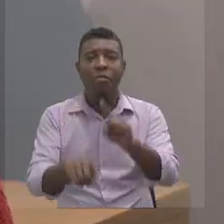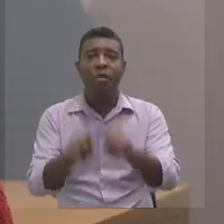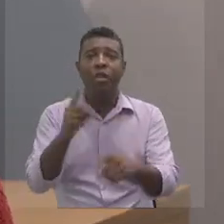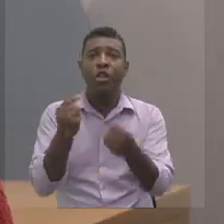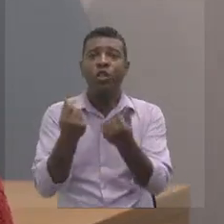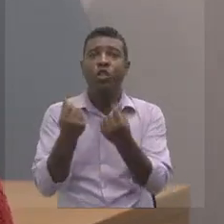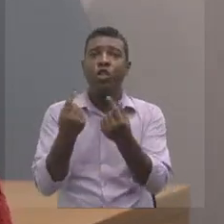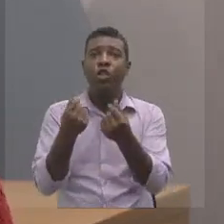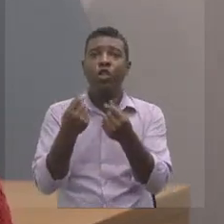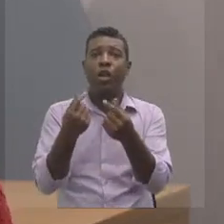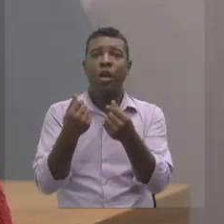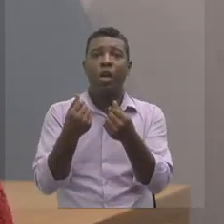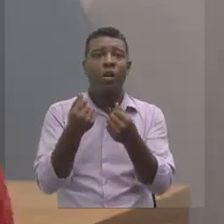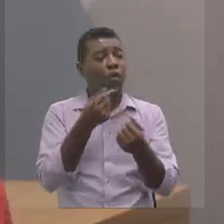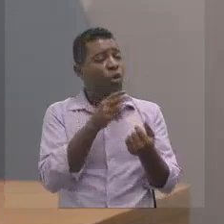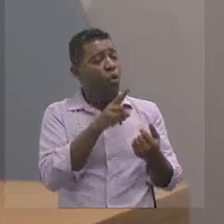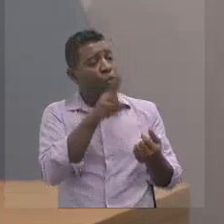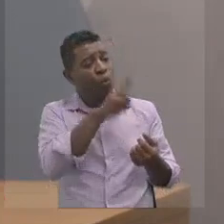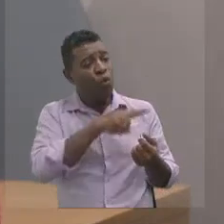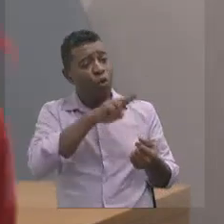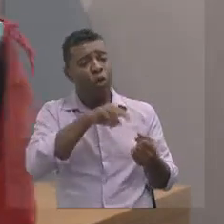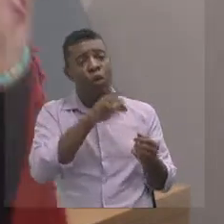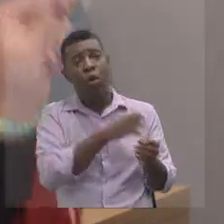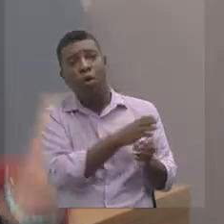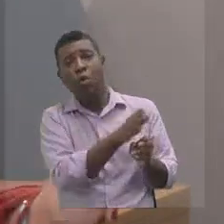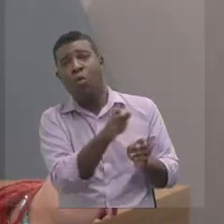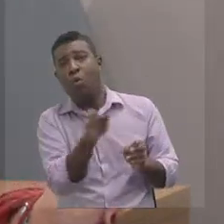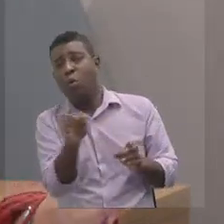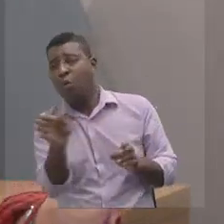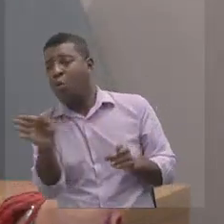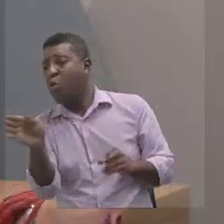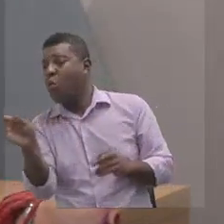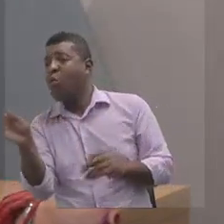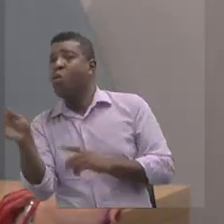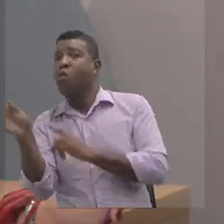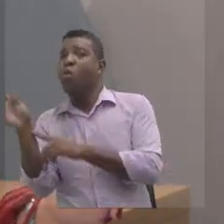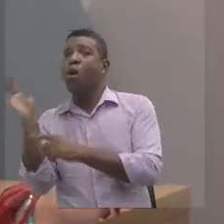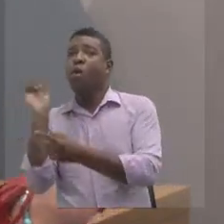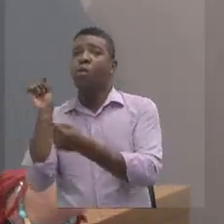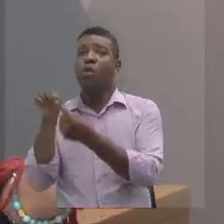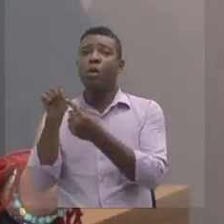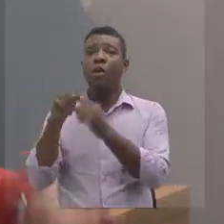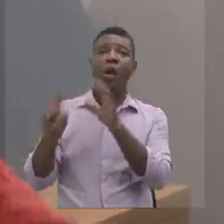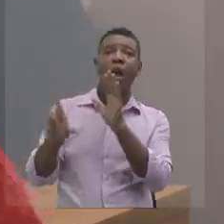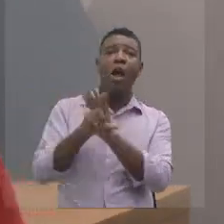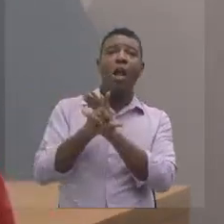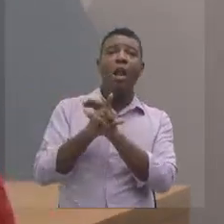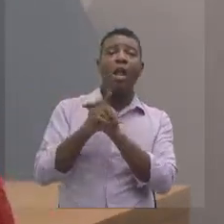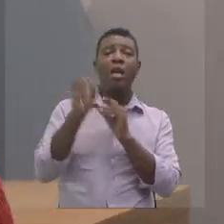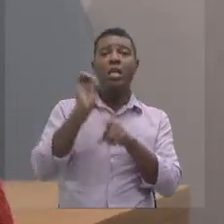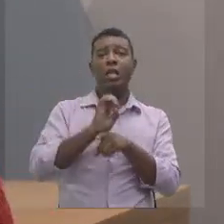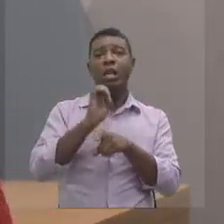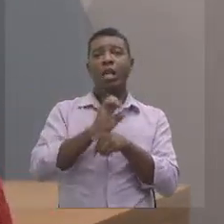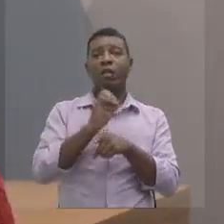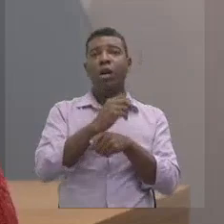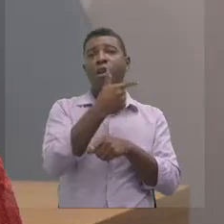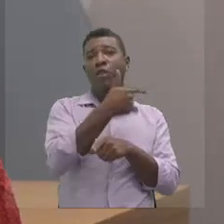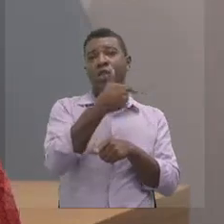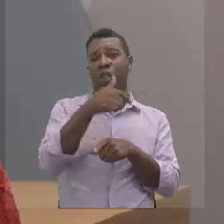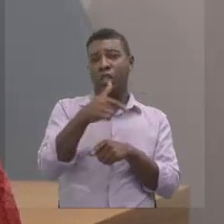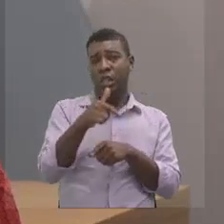estado que foram desviando a finalidade né da lei estadual 23.830